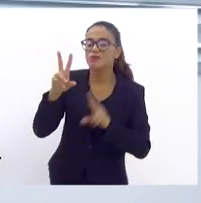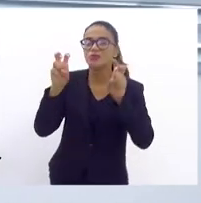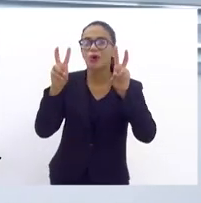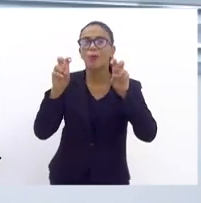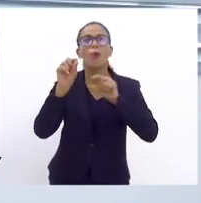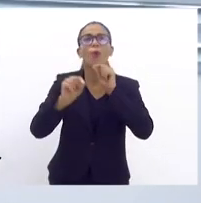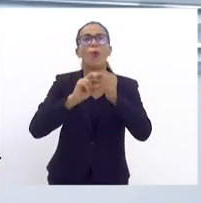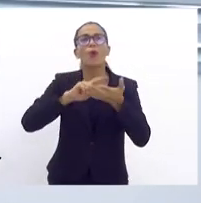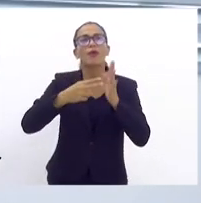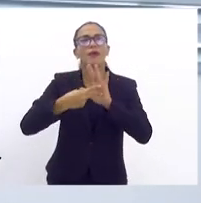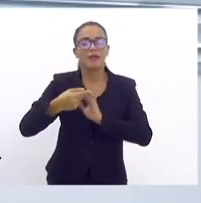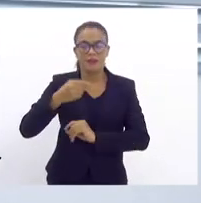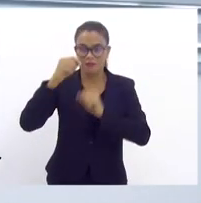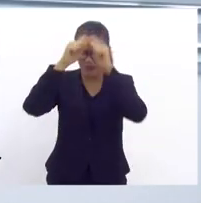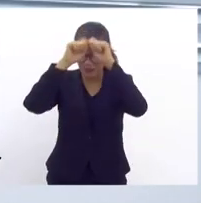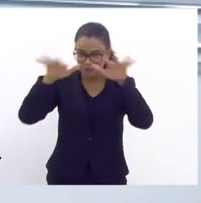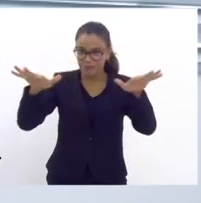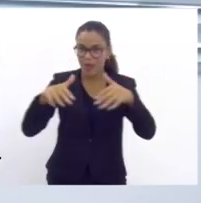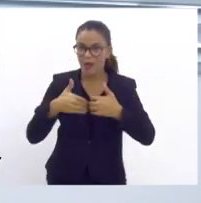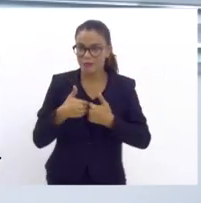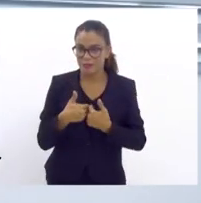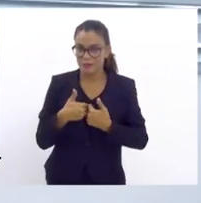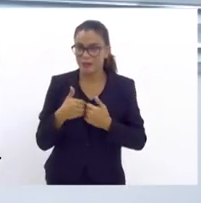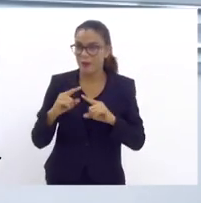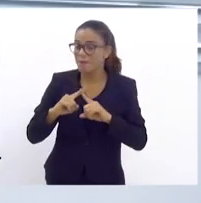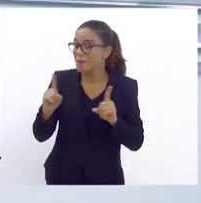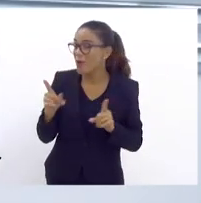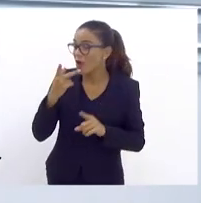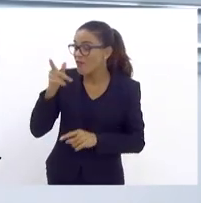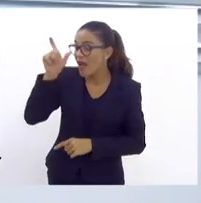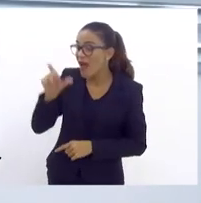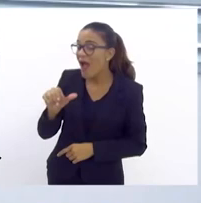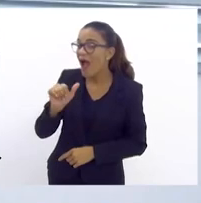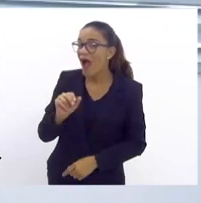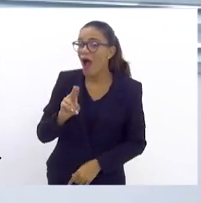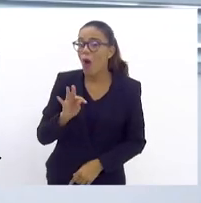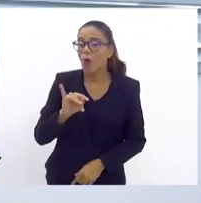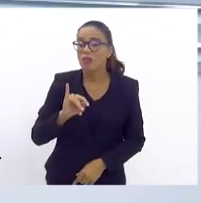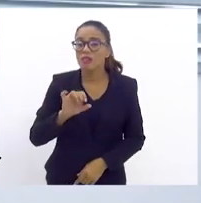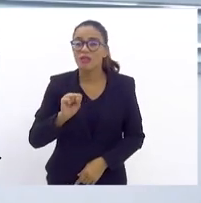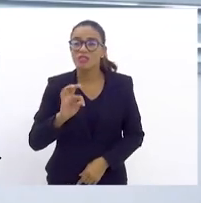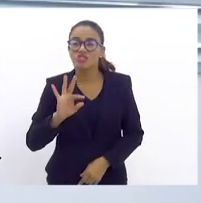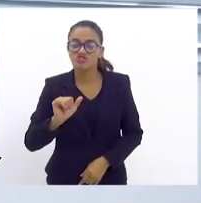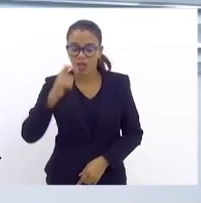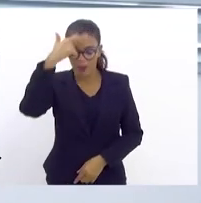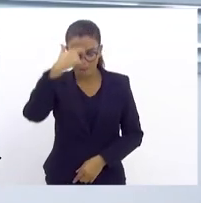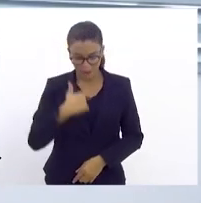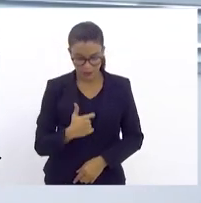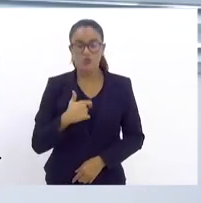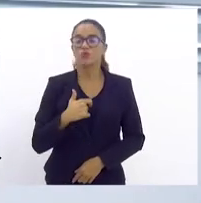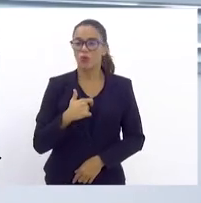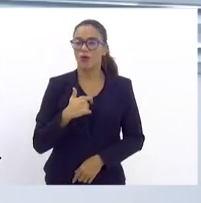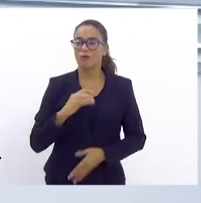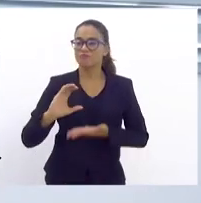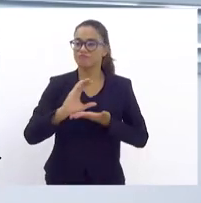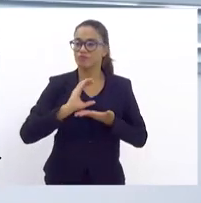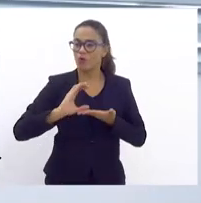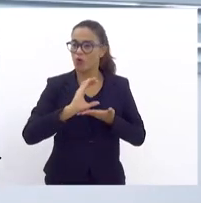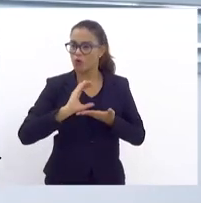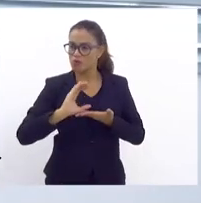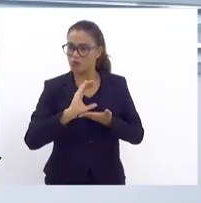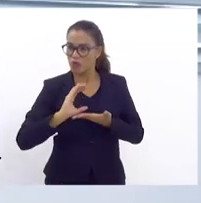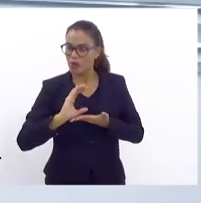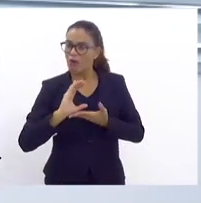mas eu queria trazer para vocês a realidade do autista aquela pessoa que constitucionalmente né